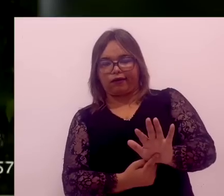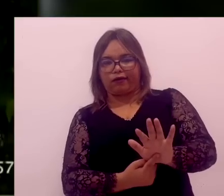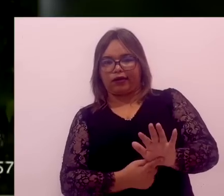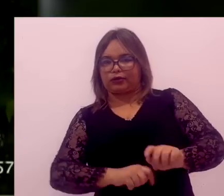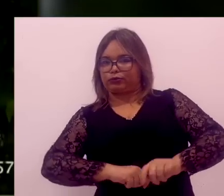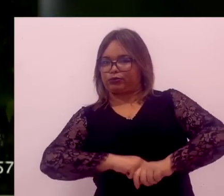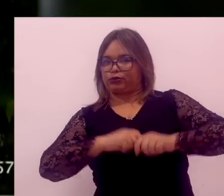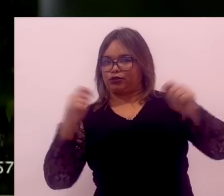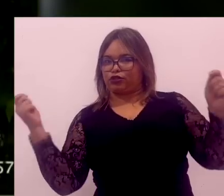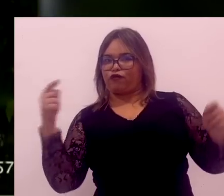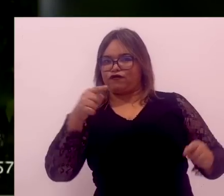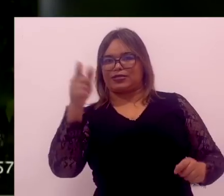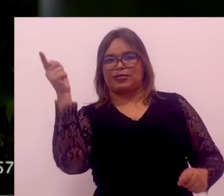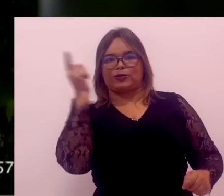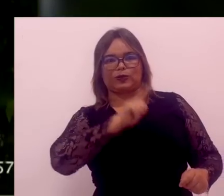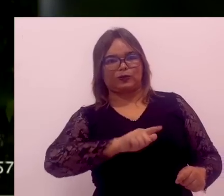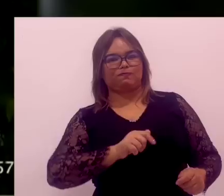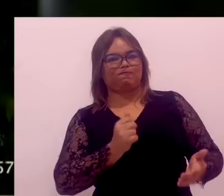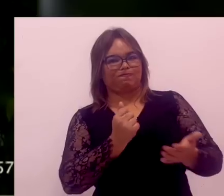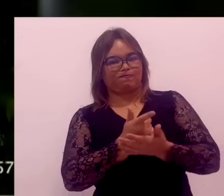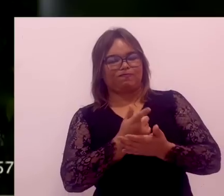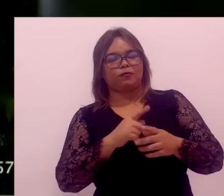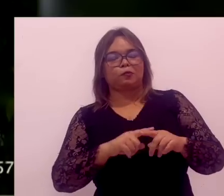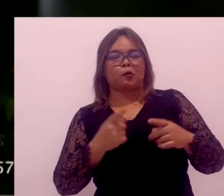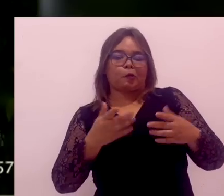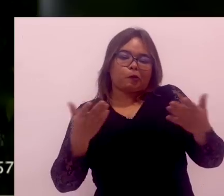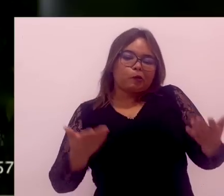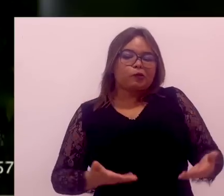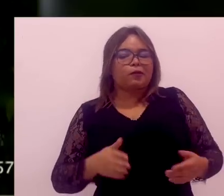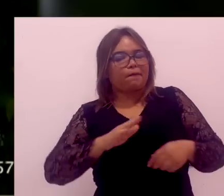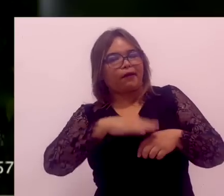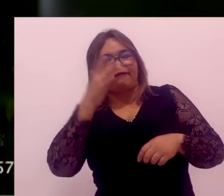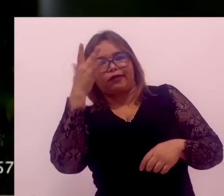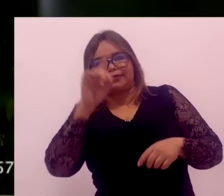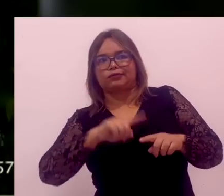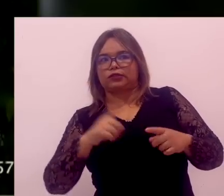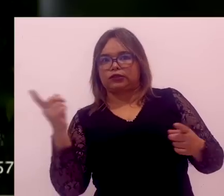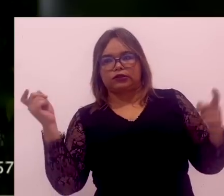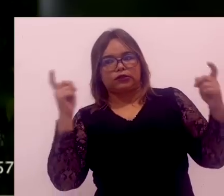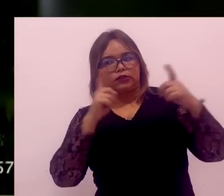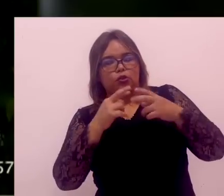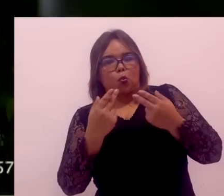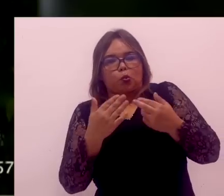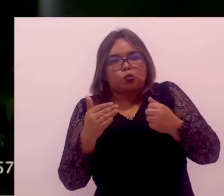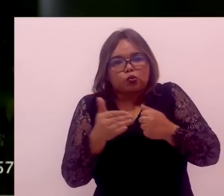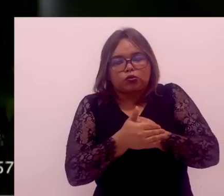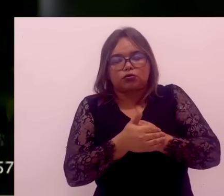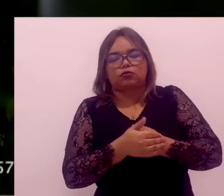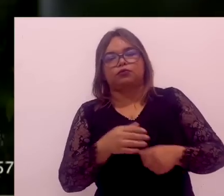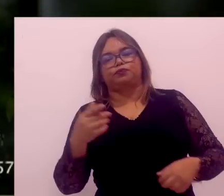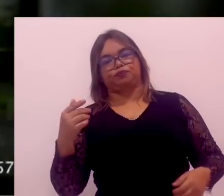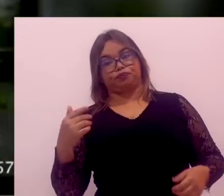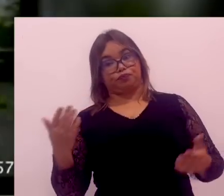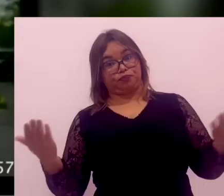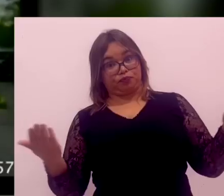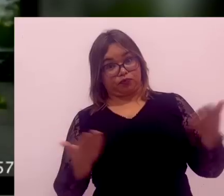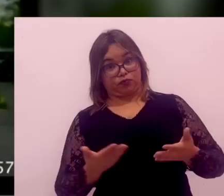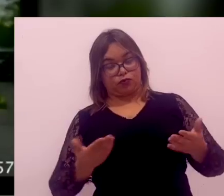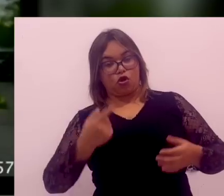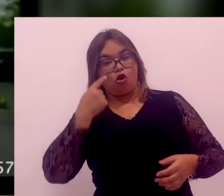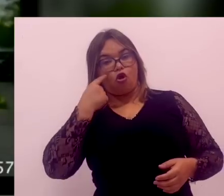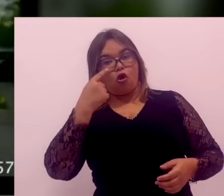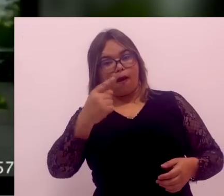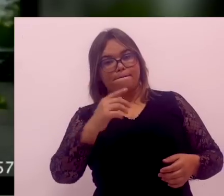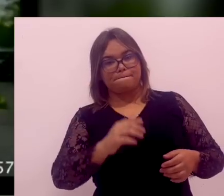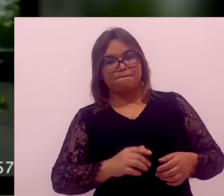fácil. Agora eu vou levar vocês para uma das maiores lojas maçônicas do mundo. Ela acabou virando um museu. Ela